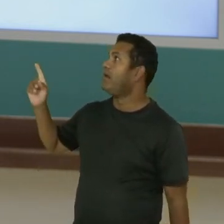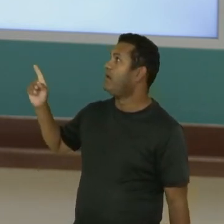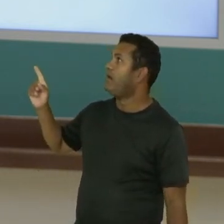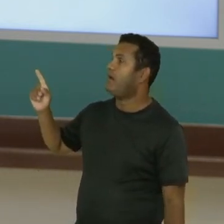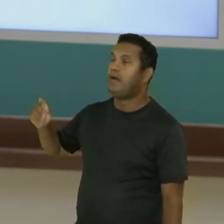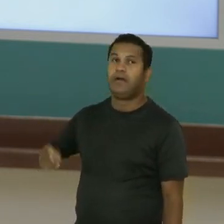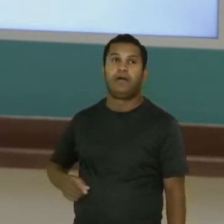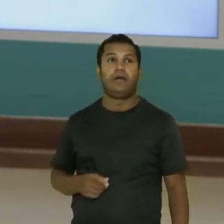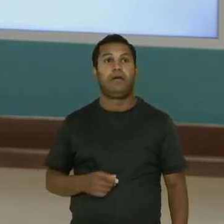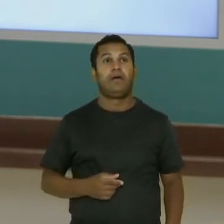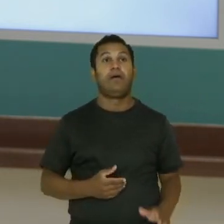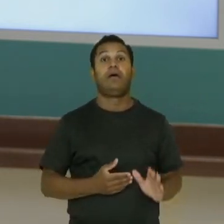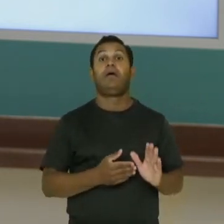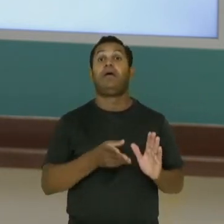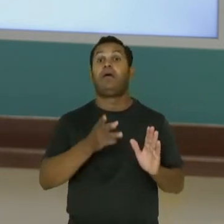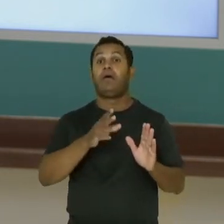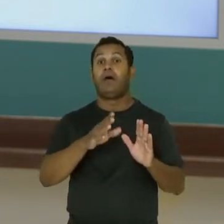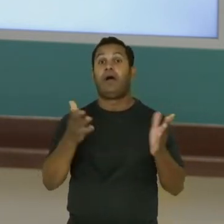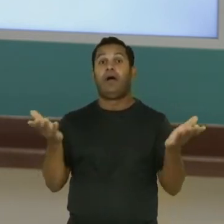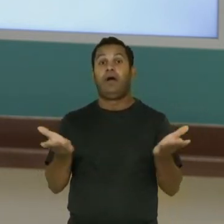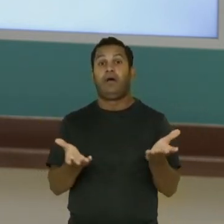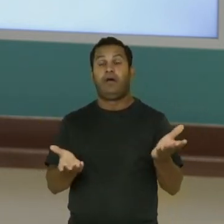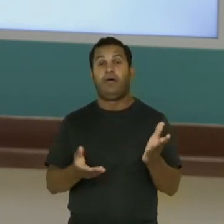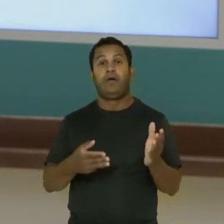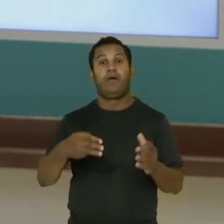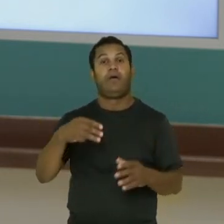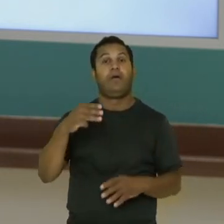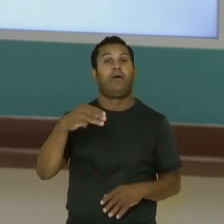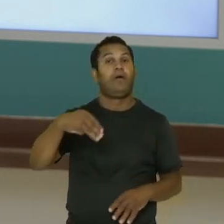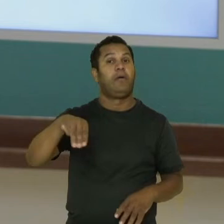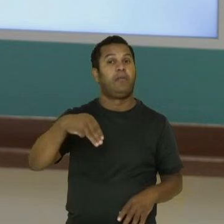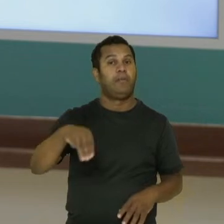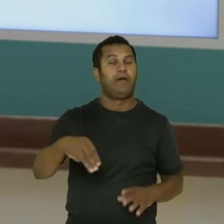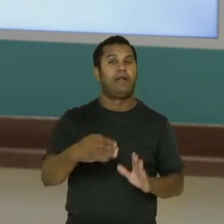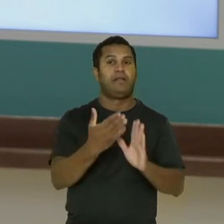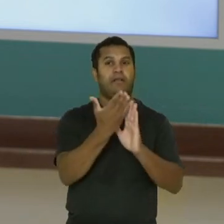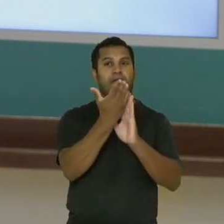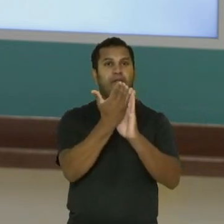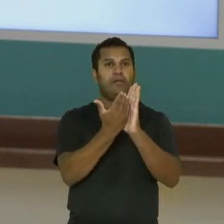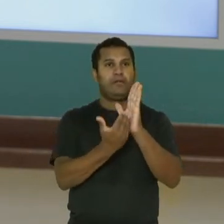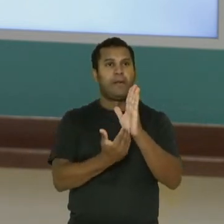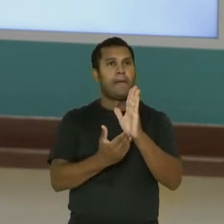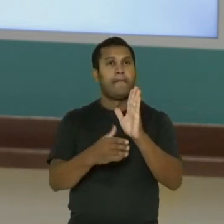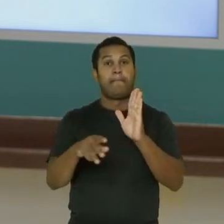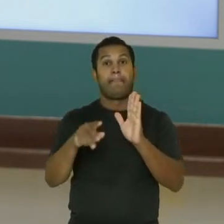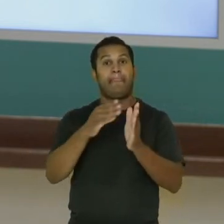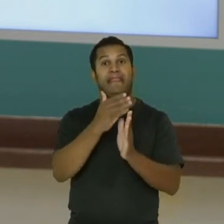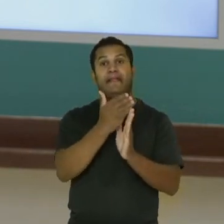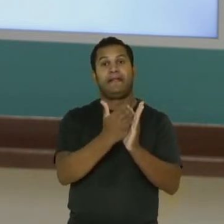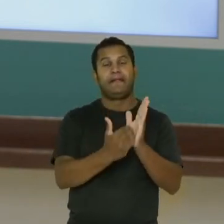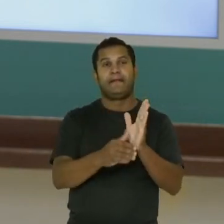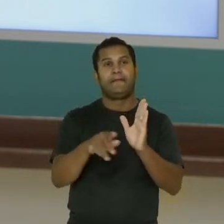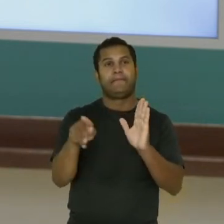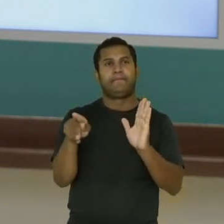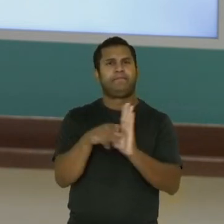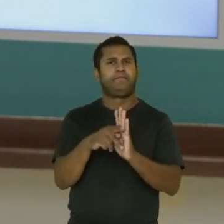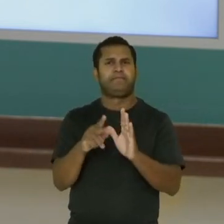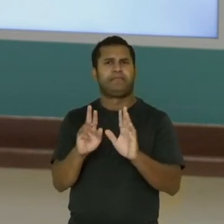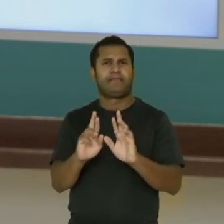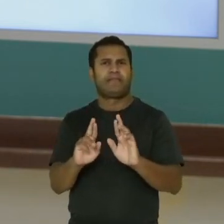Maranhão e o Piauí deixam de pertencer ali à região norte, por exemplo, porque até as características